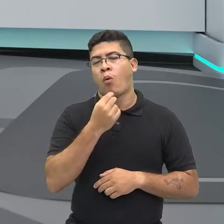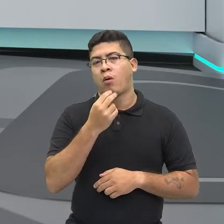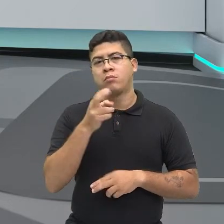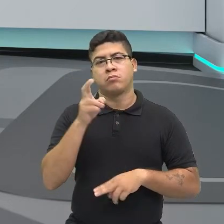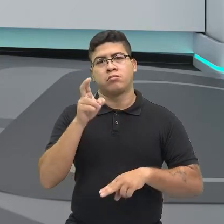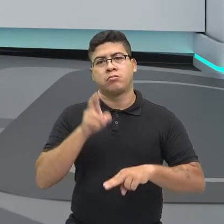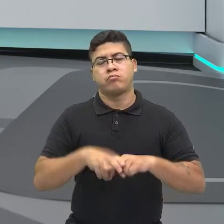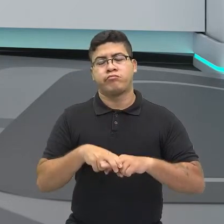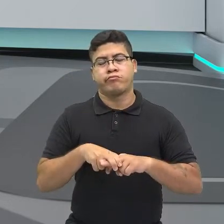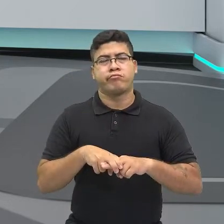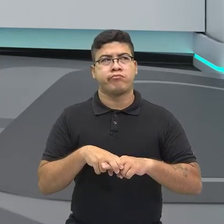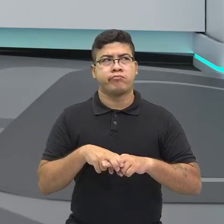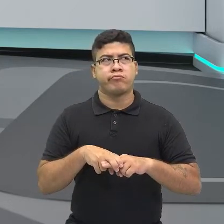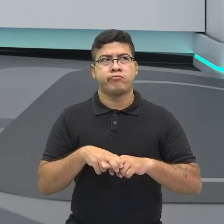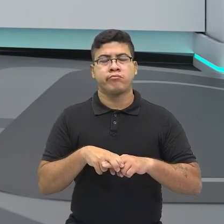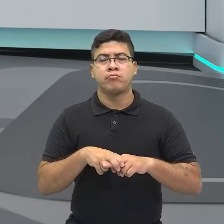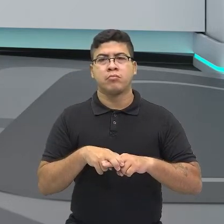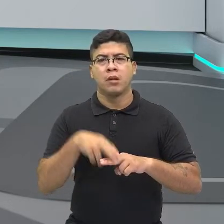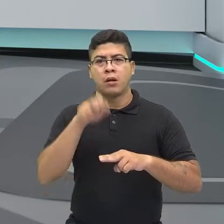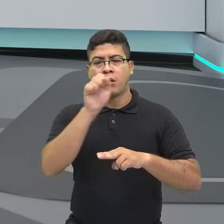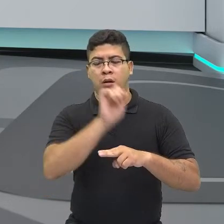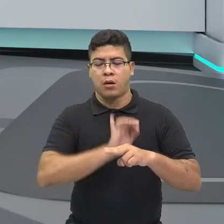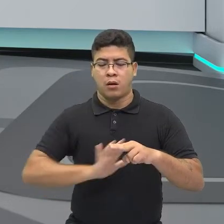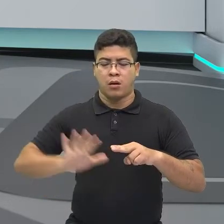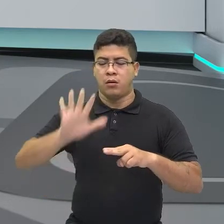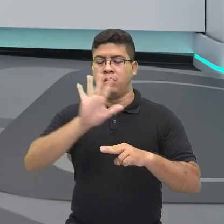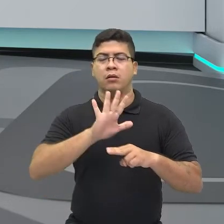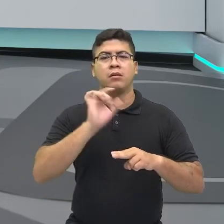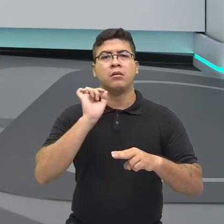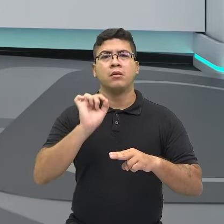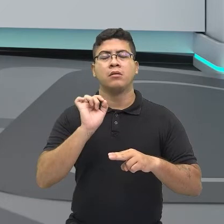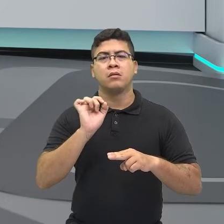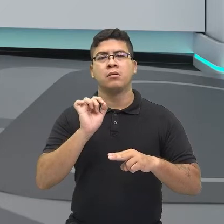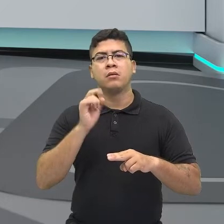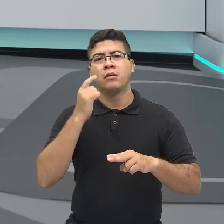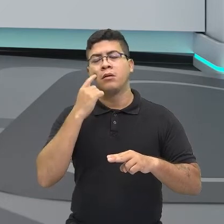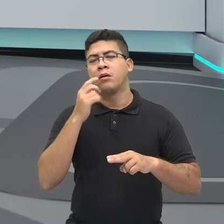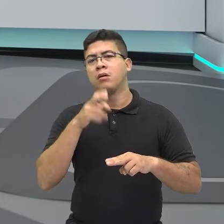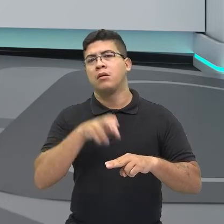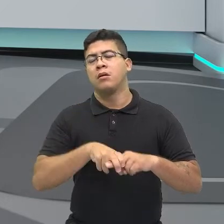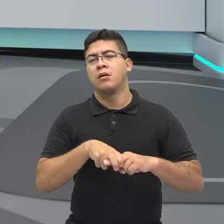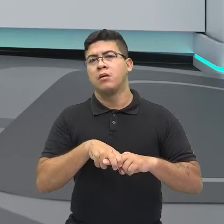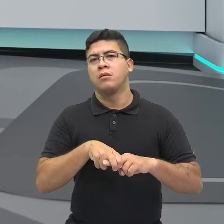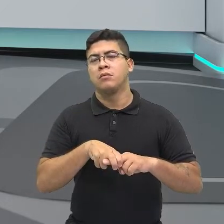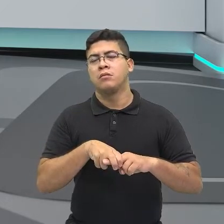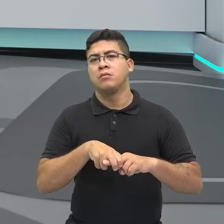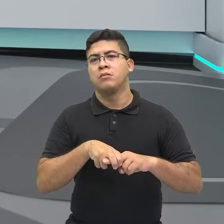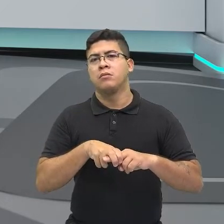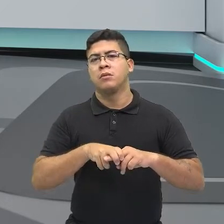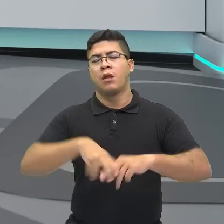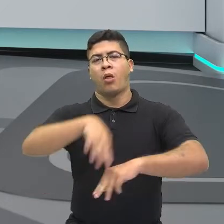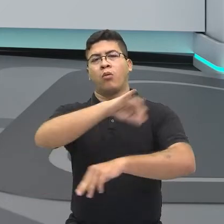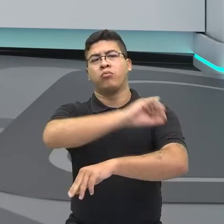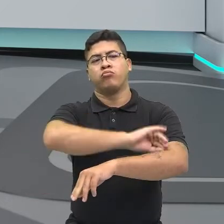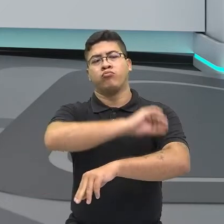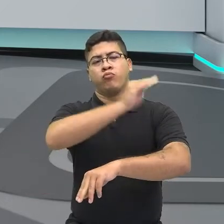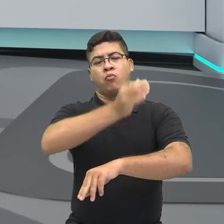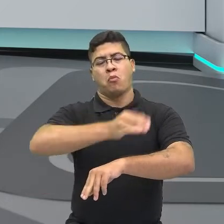uma imagem, possivelmente, vamos imaginar, uma imagem de fundo, com uma